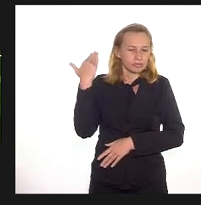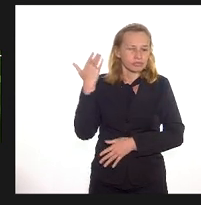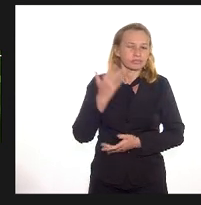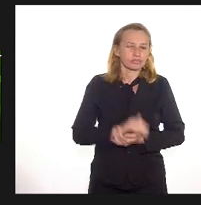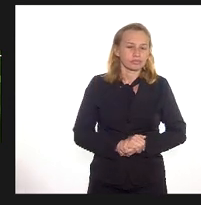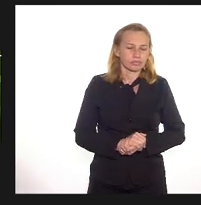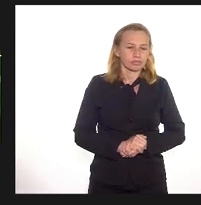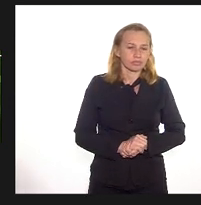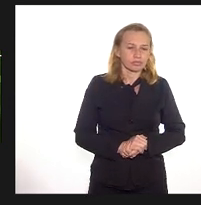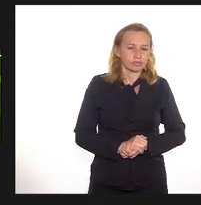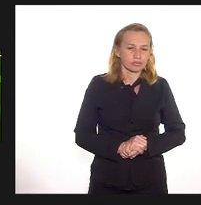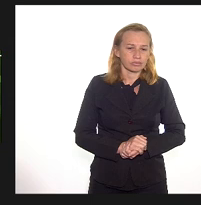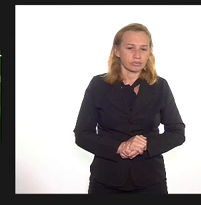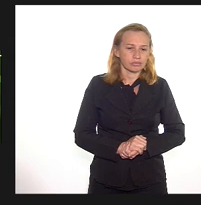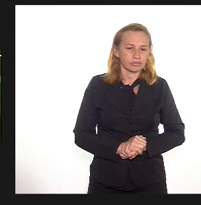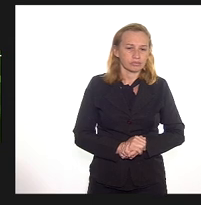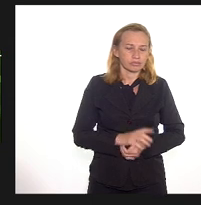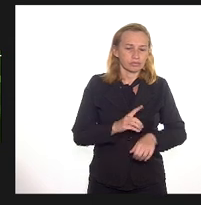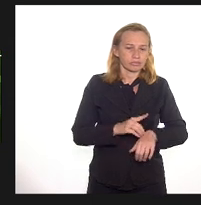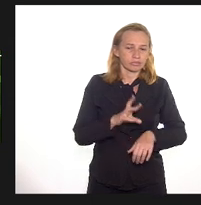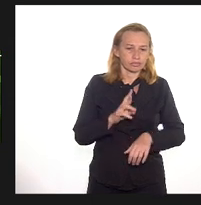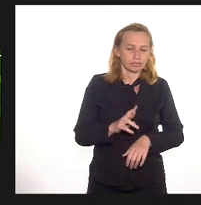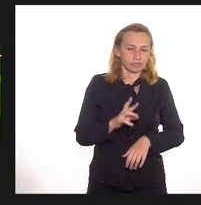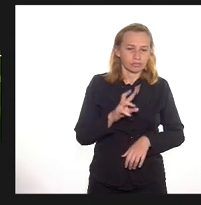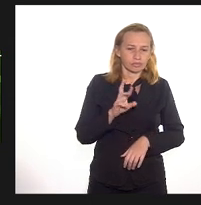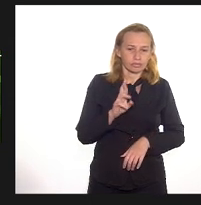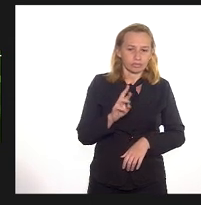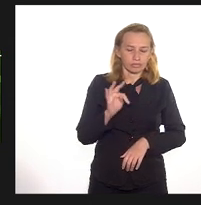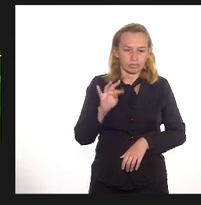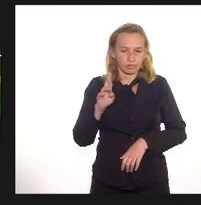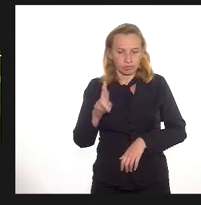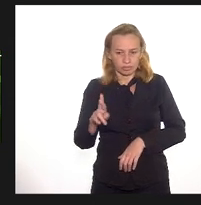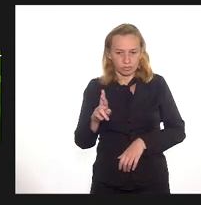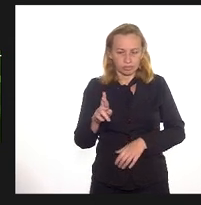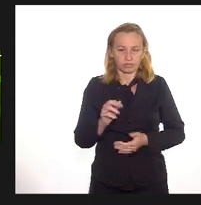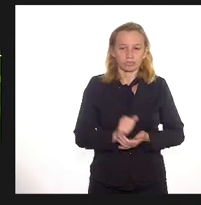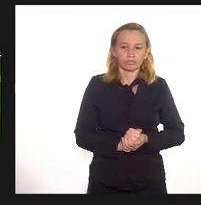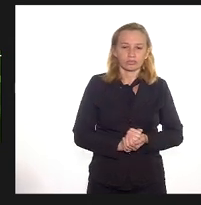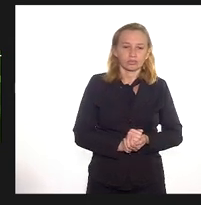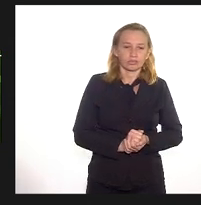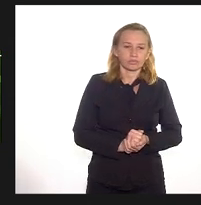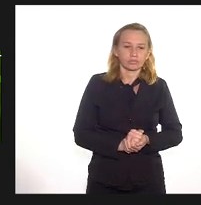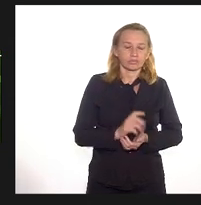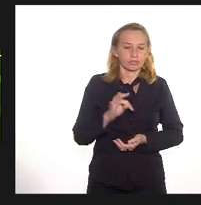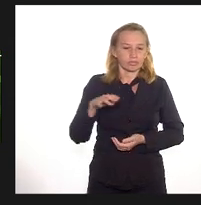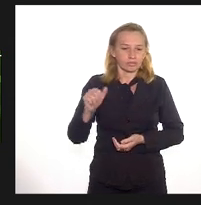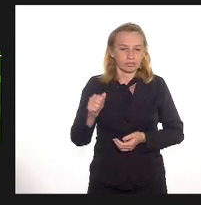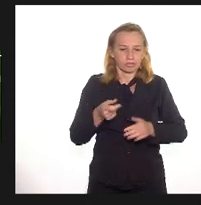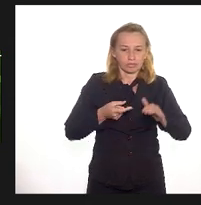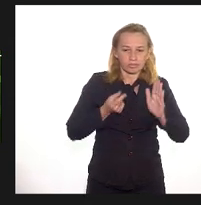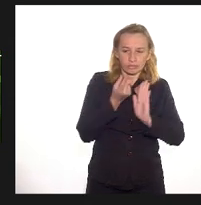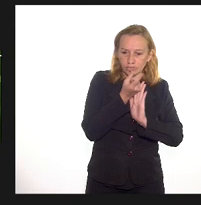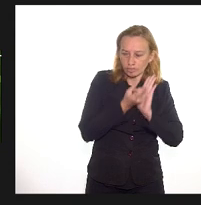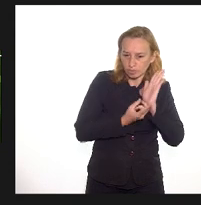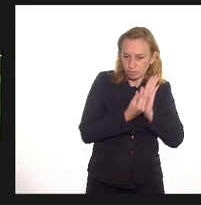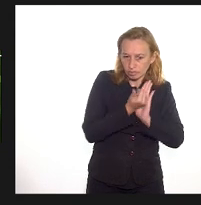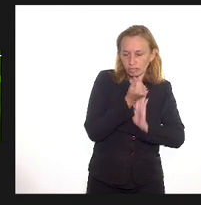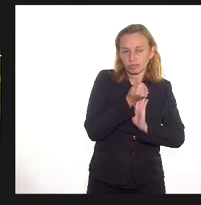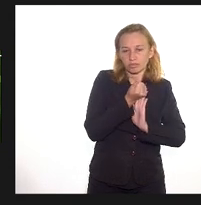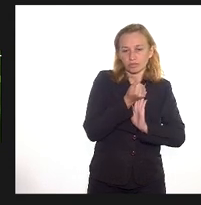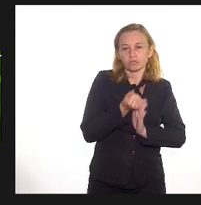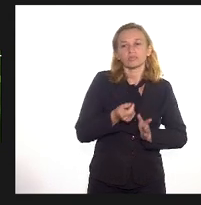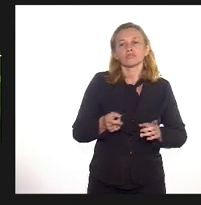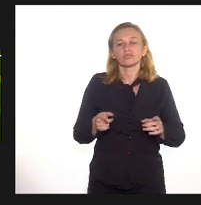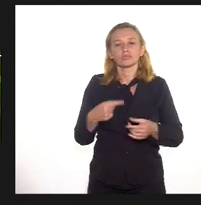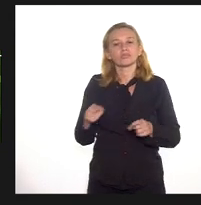se eu não estou enganado, doutor Renault, a respeito do monitoramento pela agência desses investimentos. Nós temos aqui a